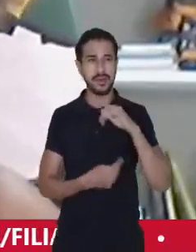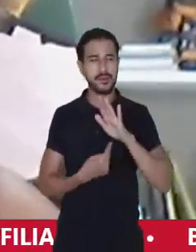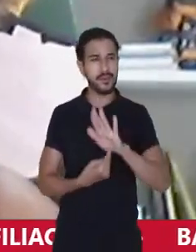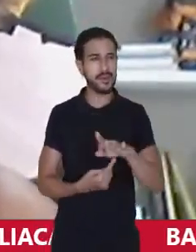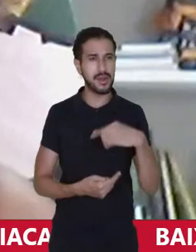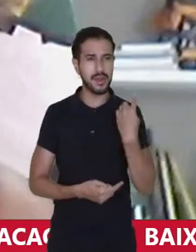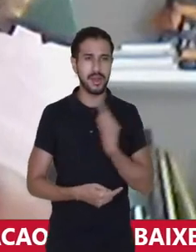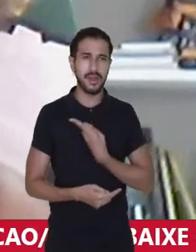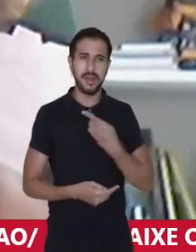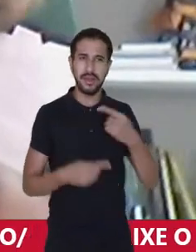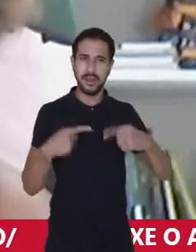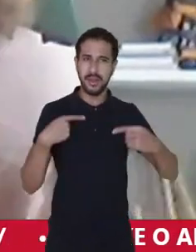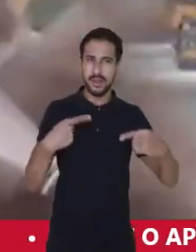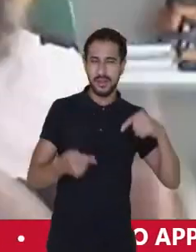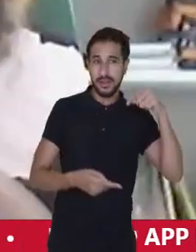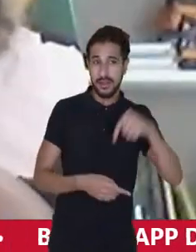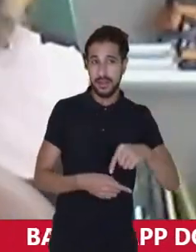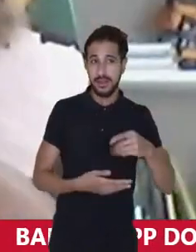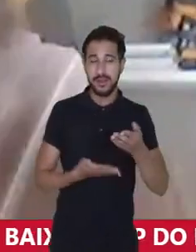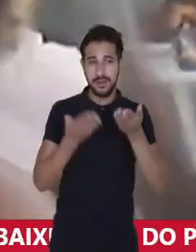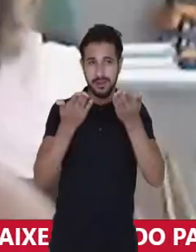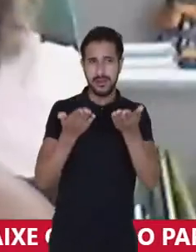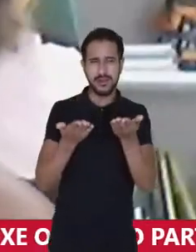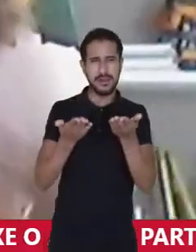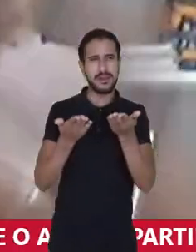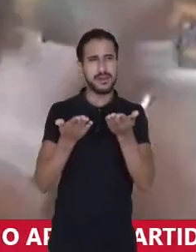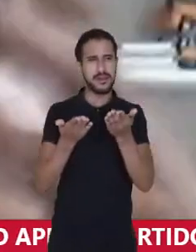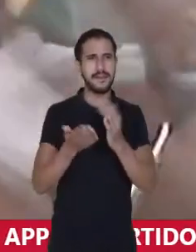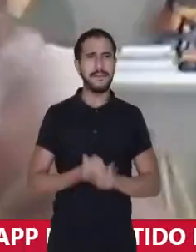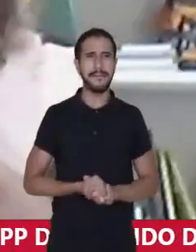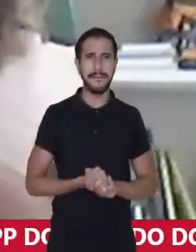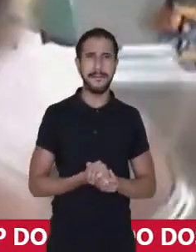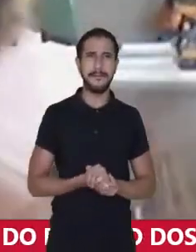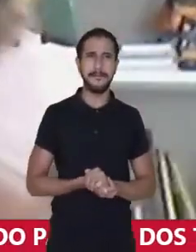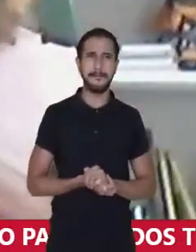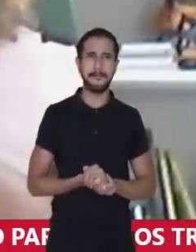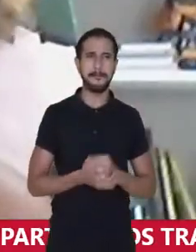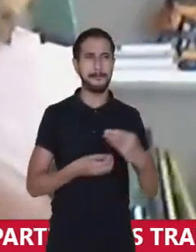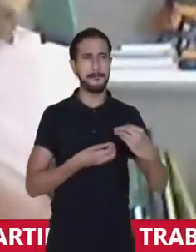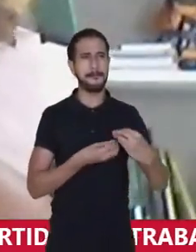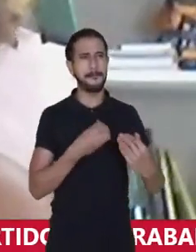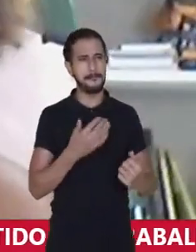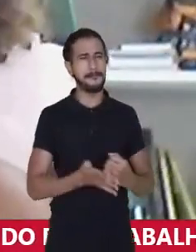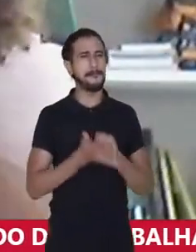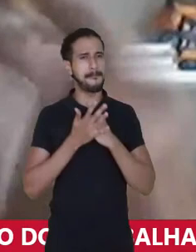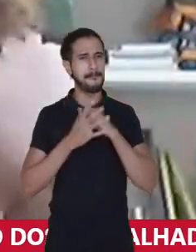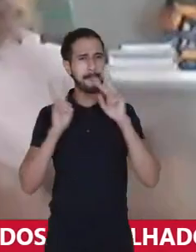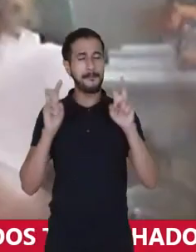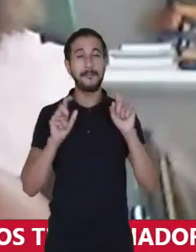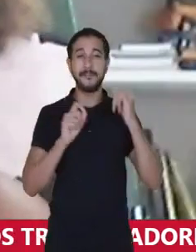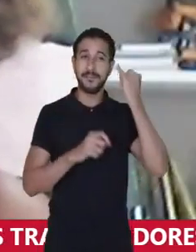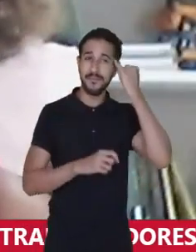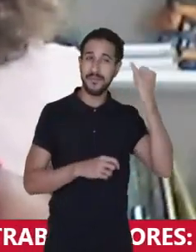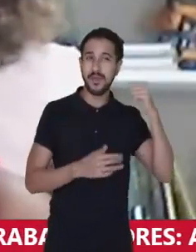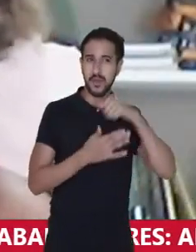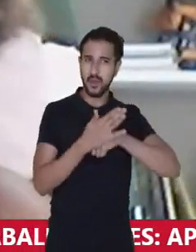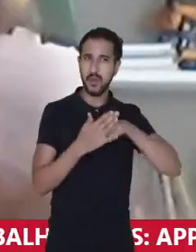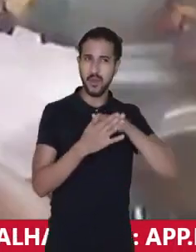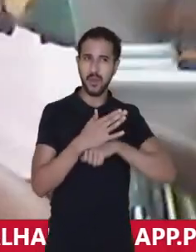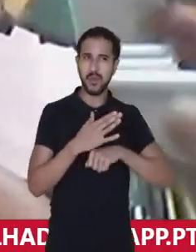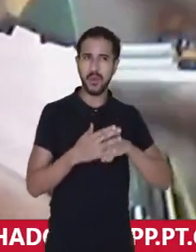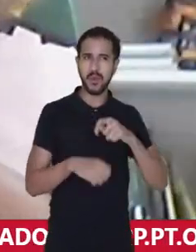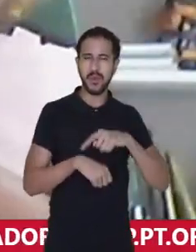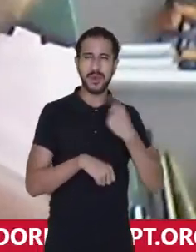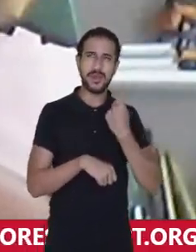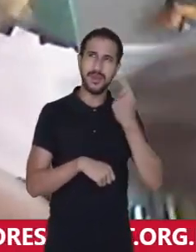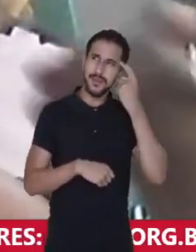gente discutir, e você tem muita contribuição nisso, é a ideia de movimento, né? Quando a